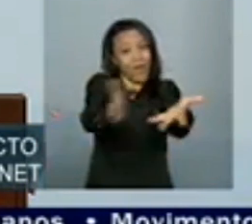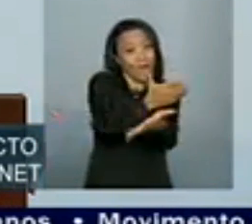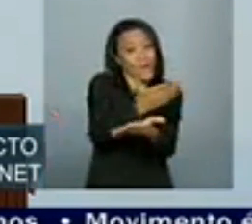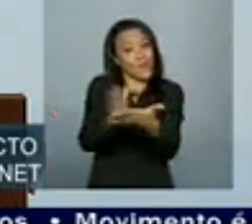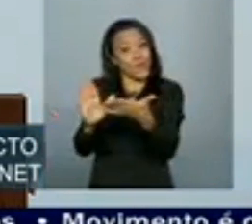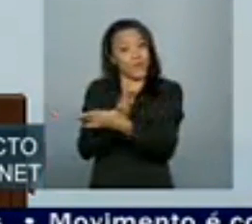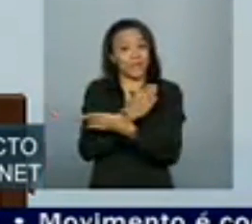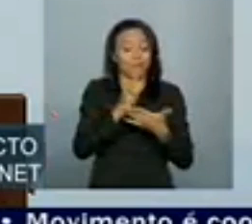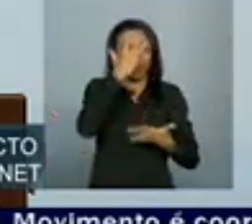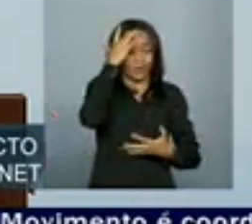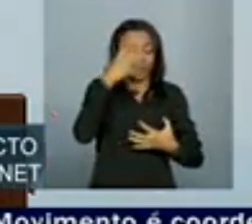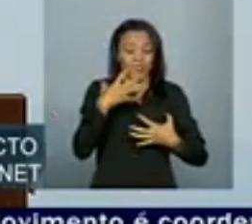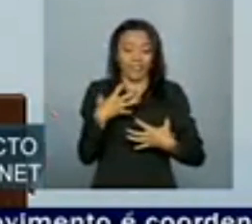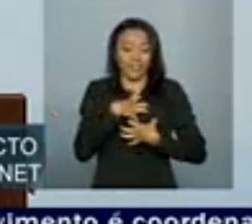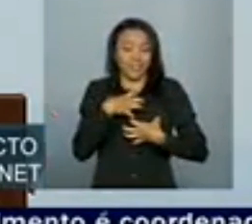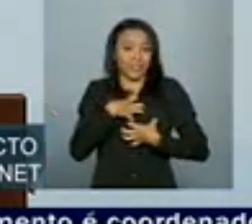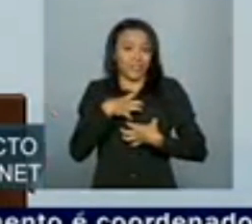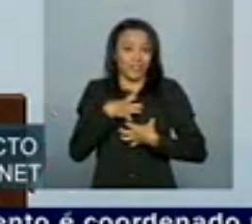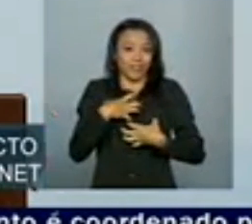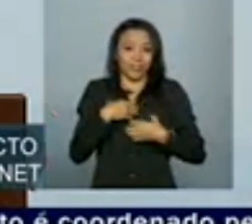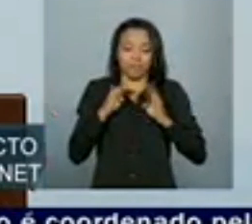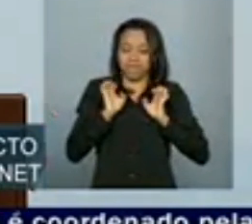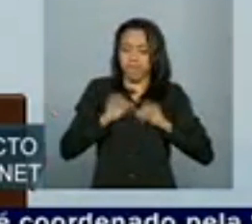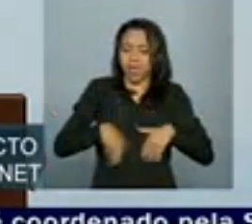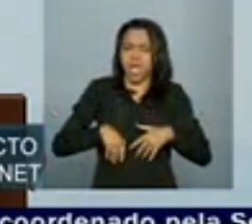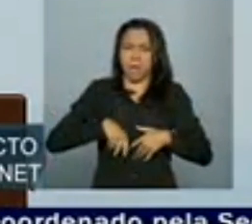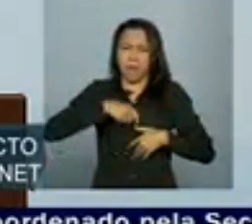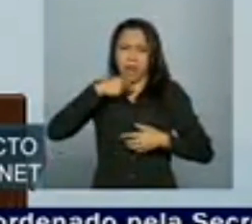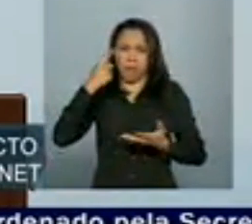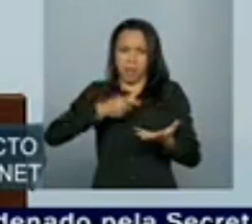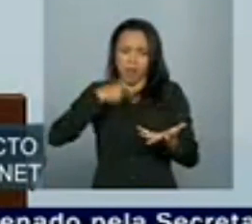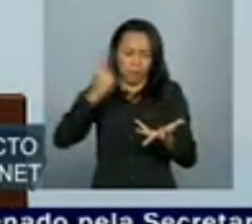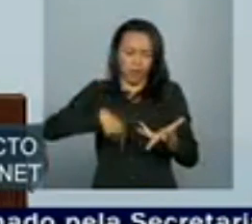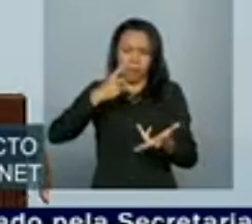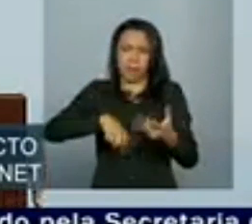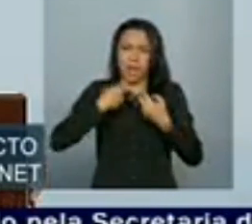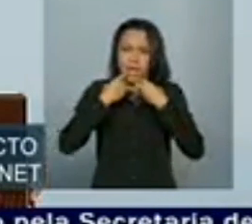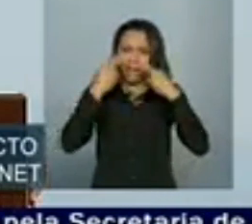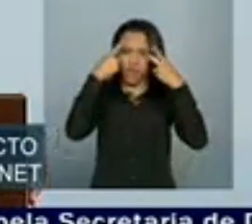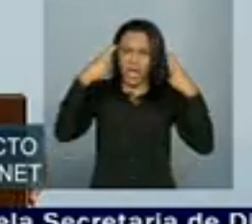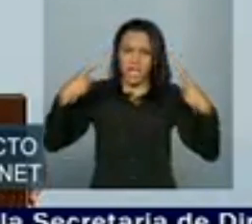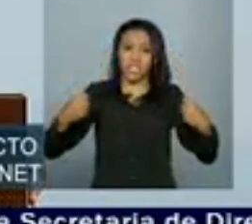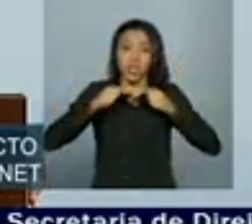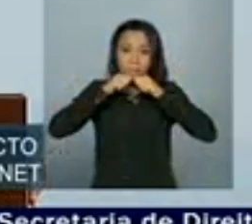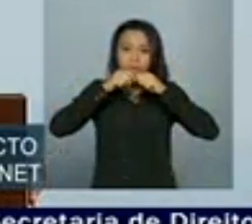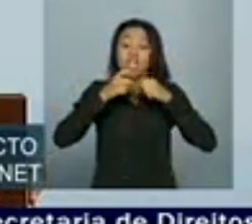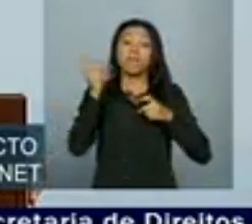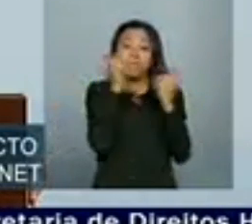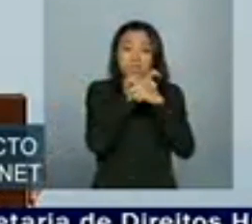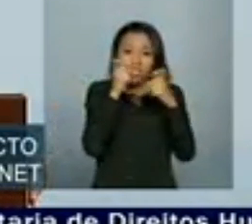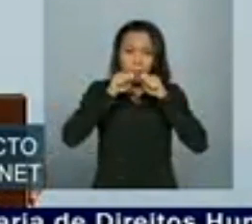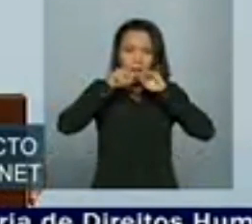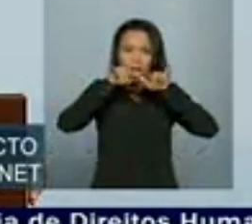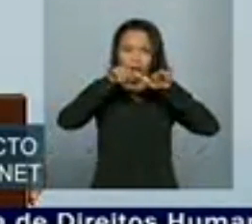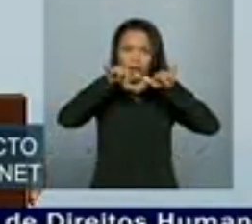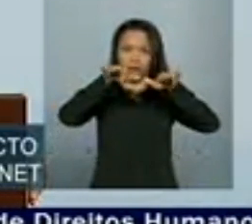se sentem à vontade para expressar todo tipo de agressão e difusão de mentiras, ferindo a honra e a